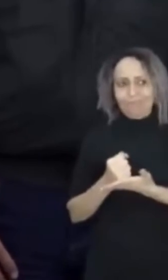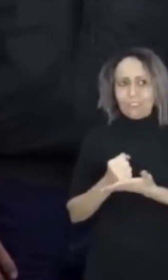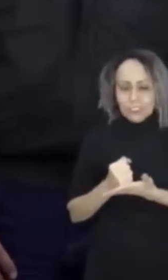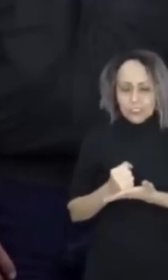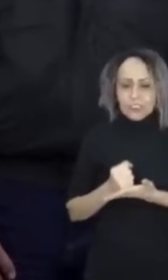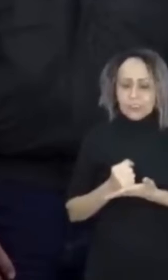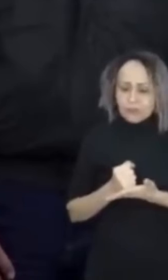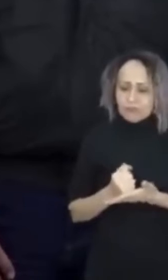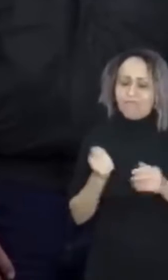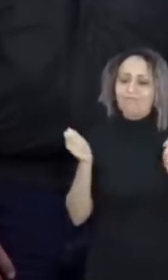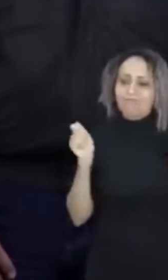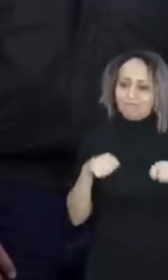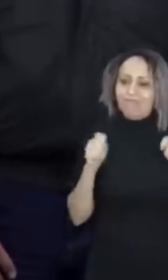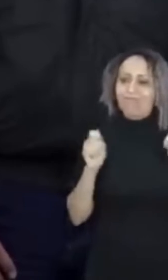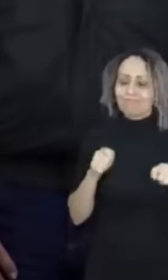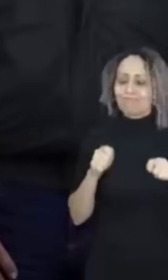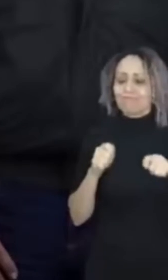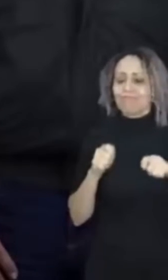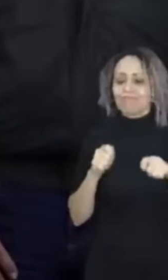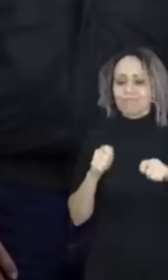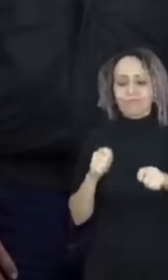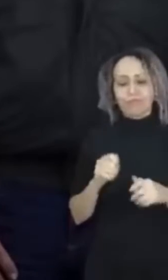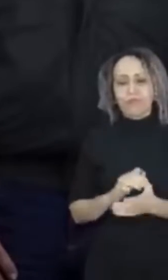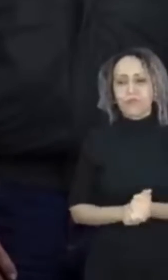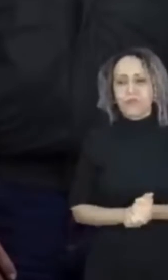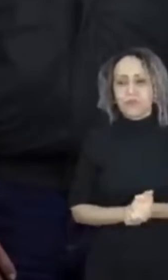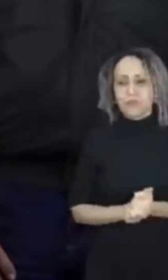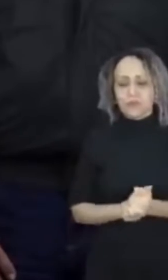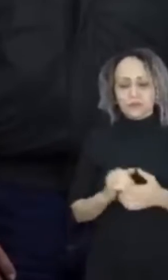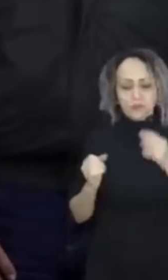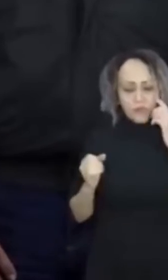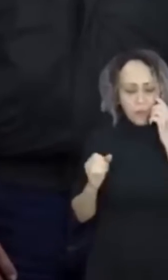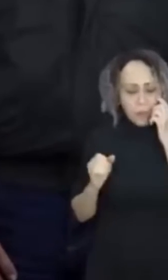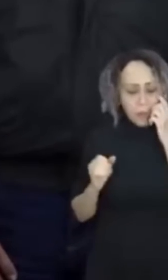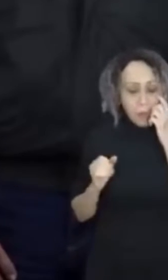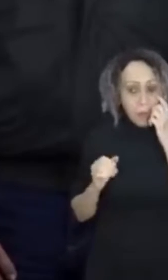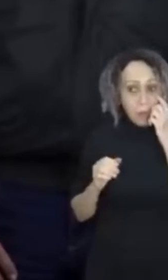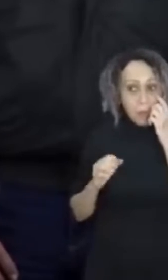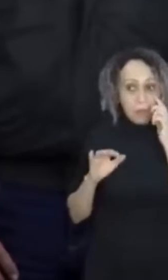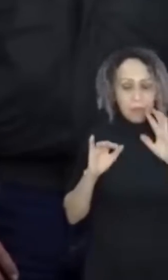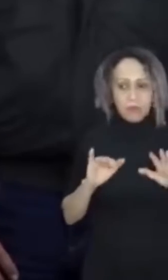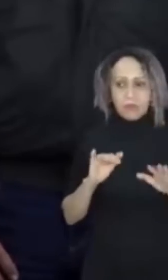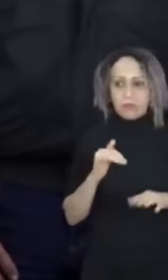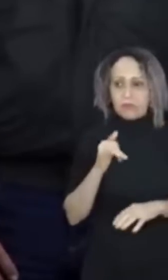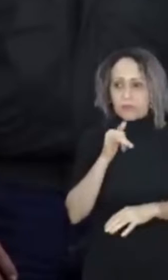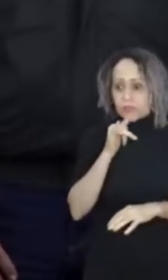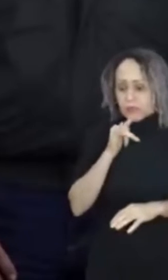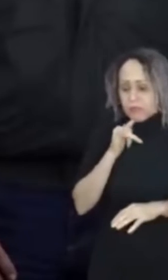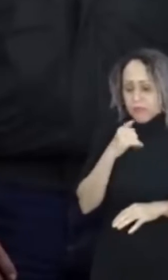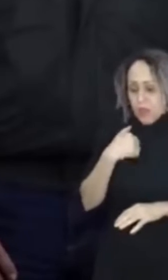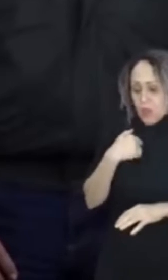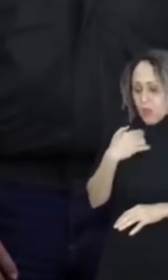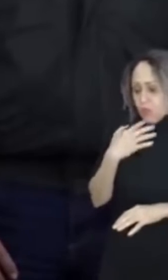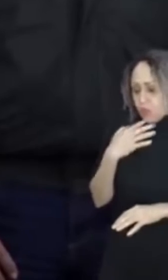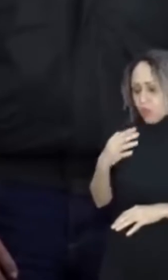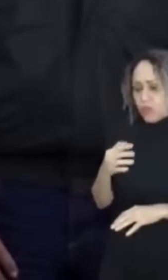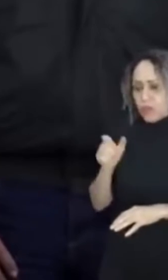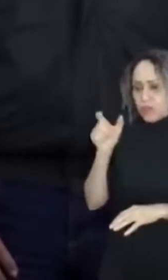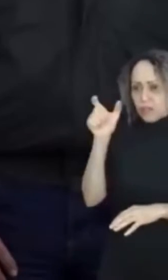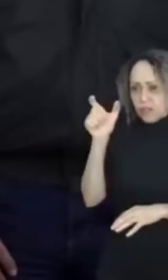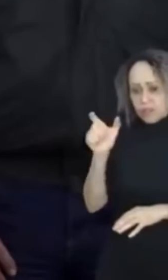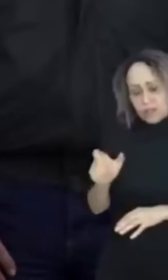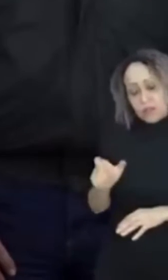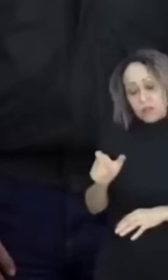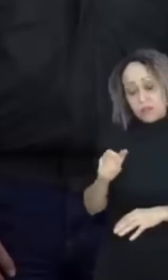Não sei se ele já decidiu apoiar o meu adversário. Se ele decidiu apoiar o adversário, se ele decidiu apoiar o Bolsonaro, é